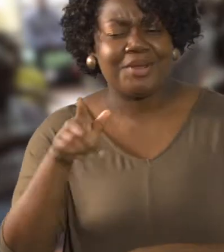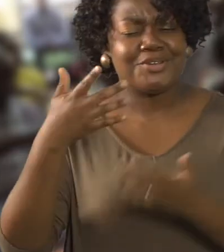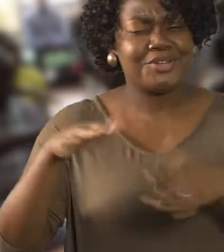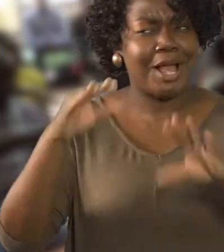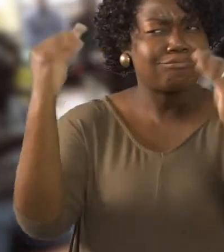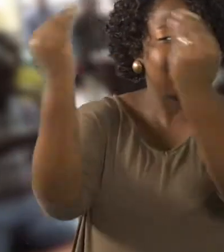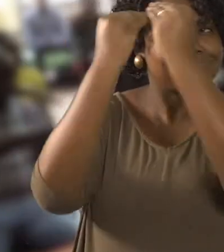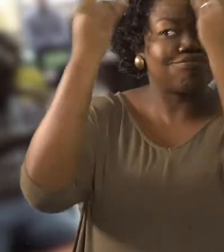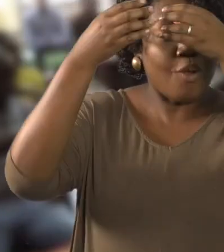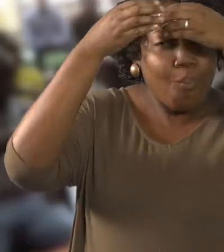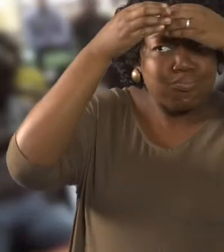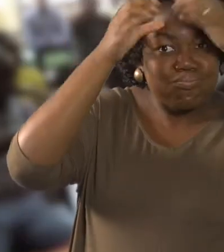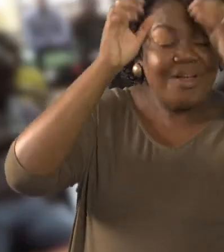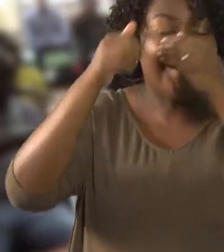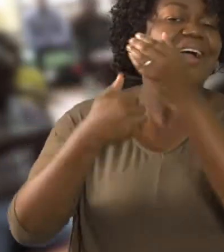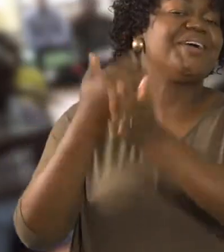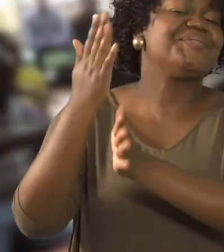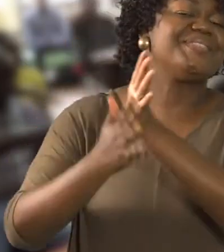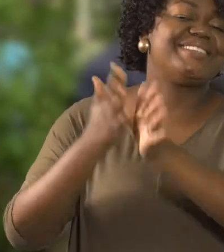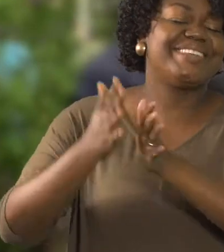número 1, em Maputo.